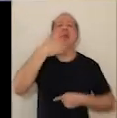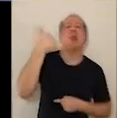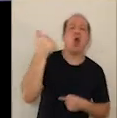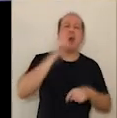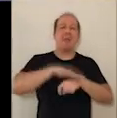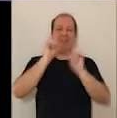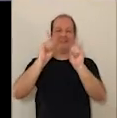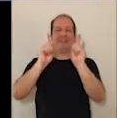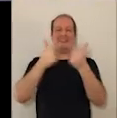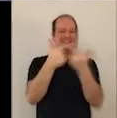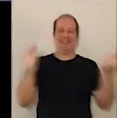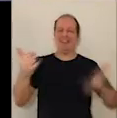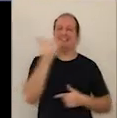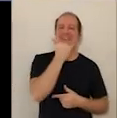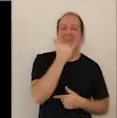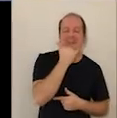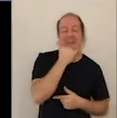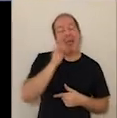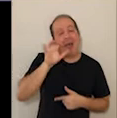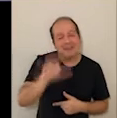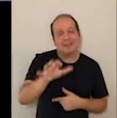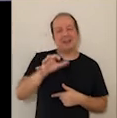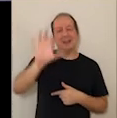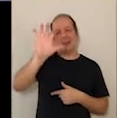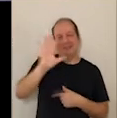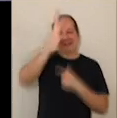nem mais divertido. Esse é o espírito.